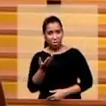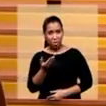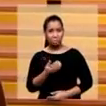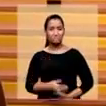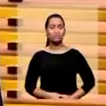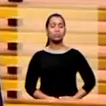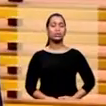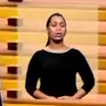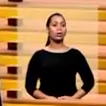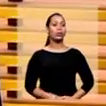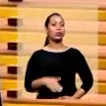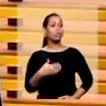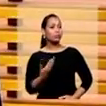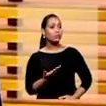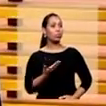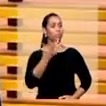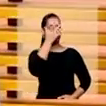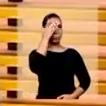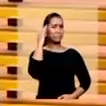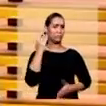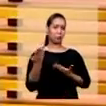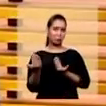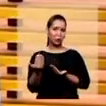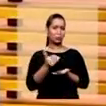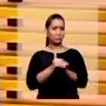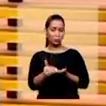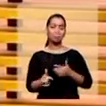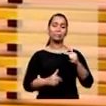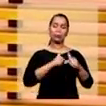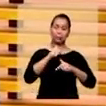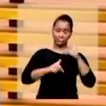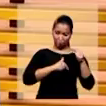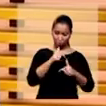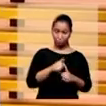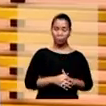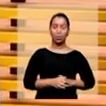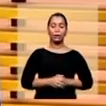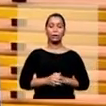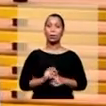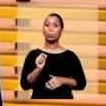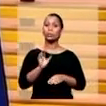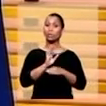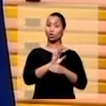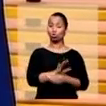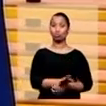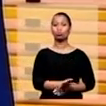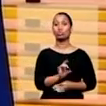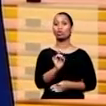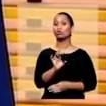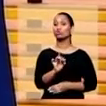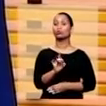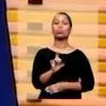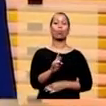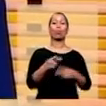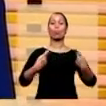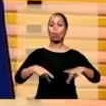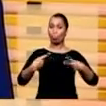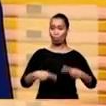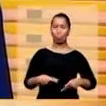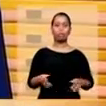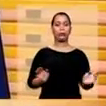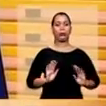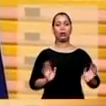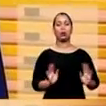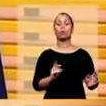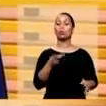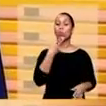oportunidades? O jovem, quando ele começa a trabalhar, o que auxilia ele não é só a qualificação.